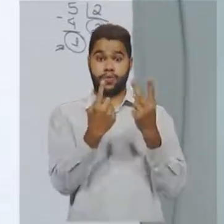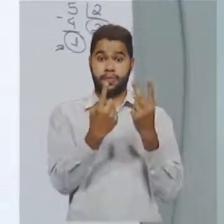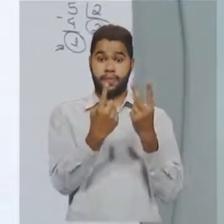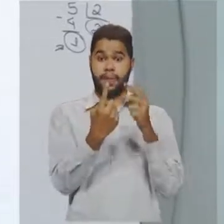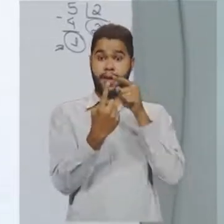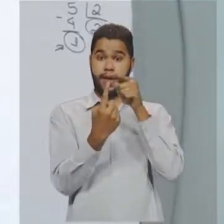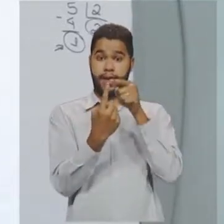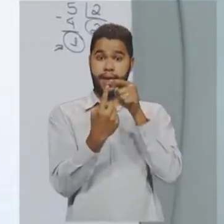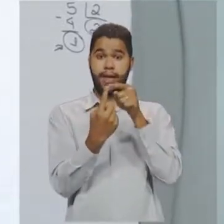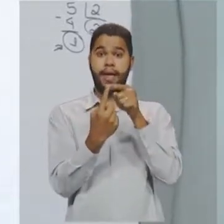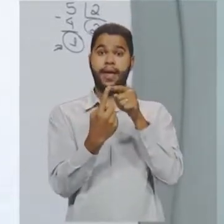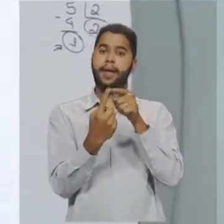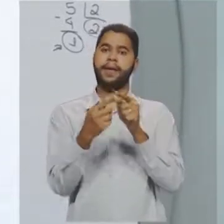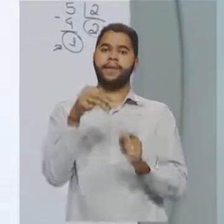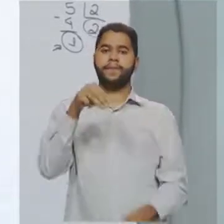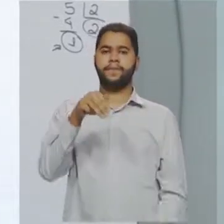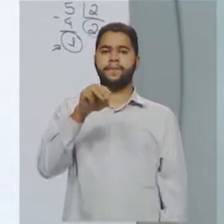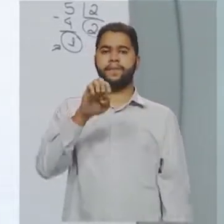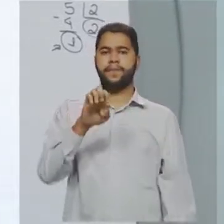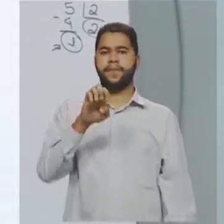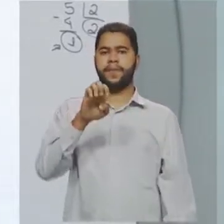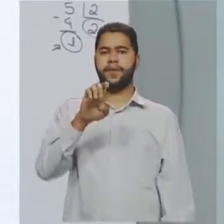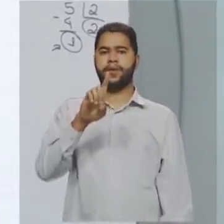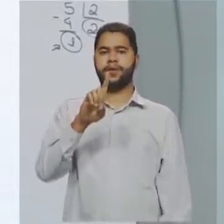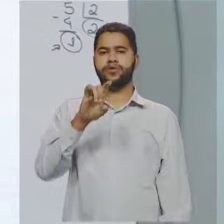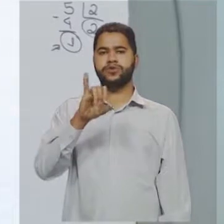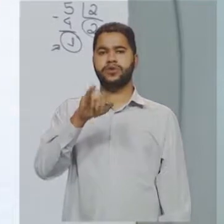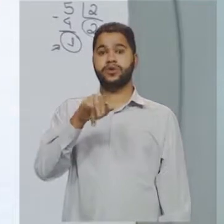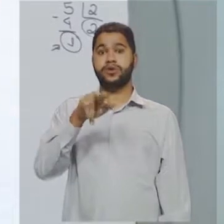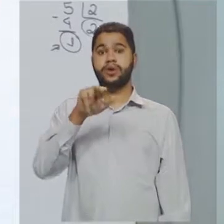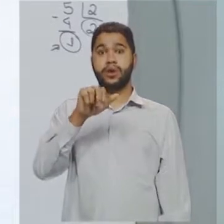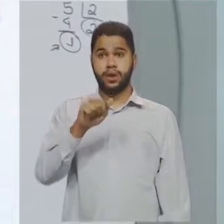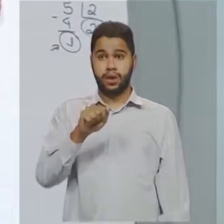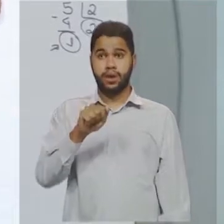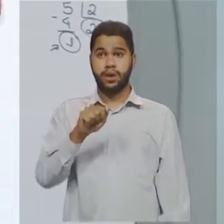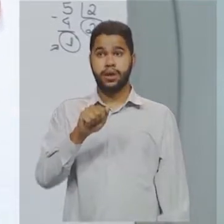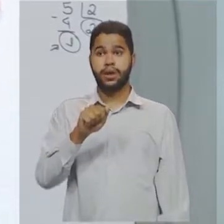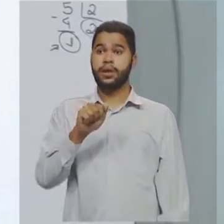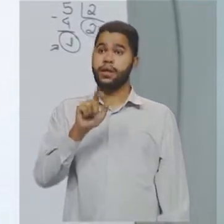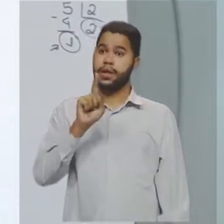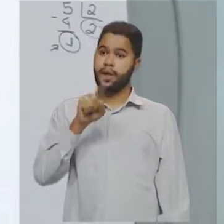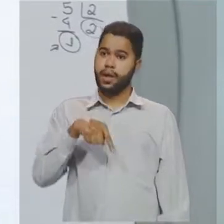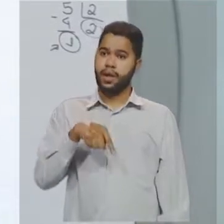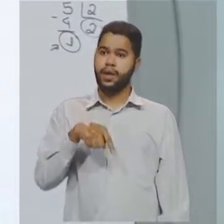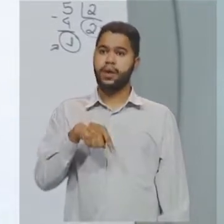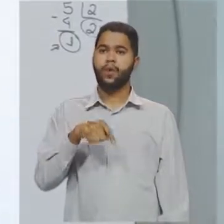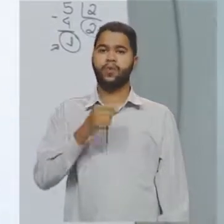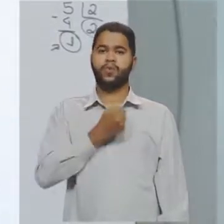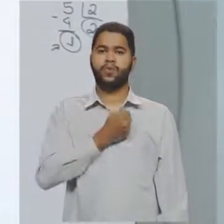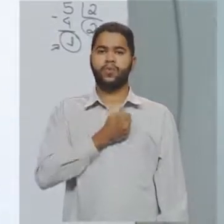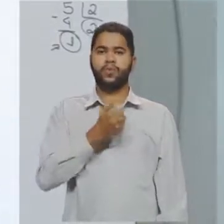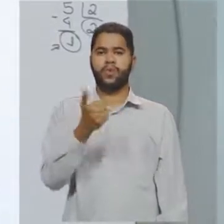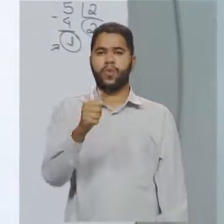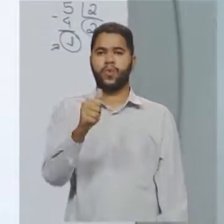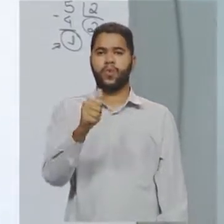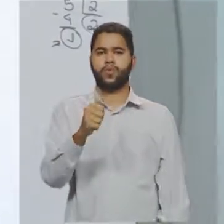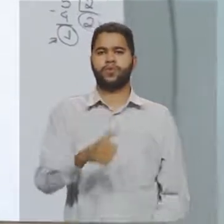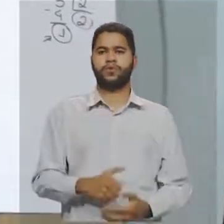é o que a gente chama de mediana. Então, nossa mediana aqui, no caso, é o número 11.